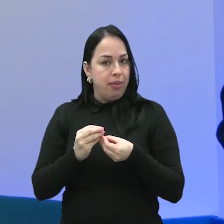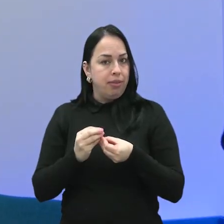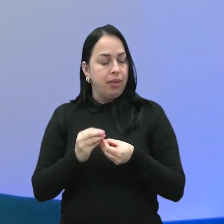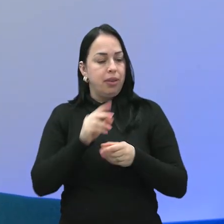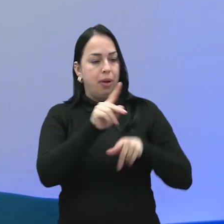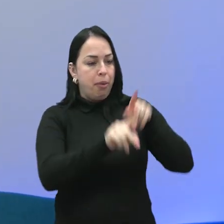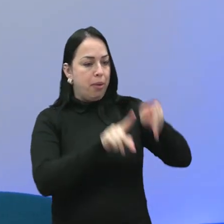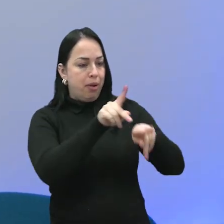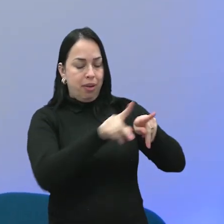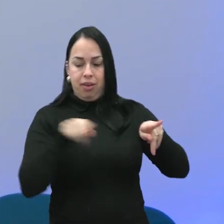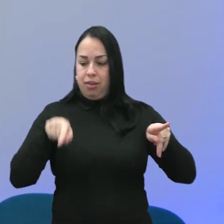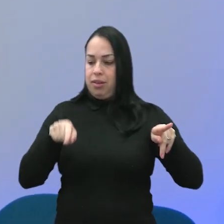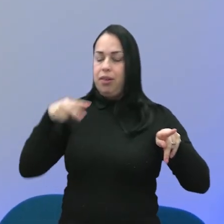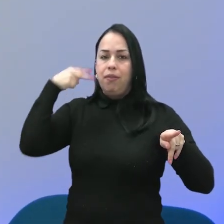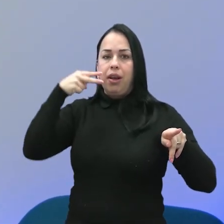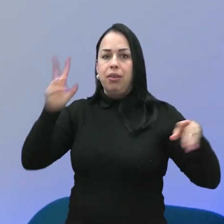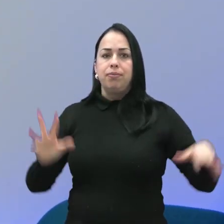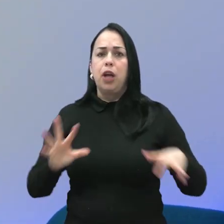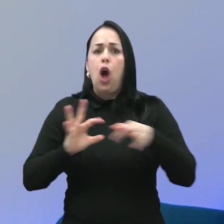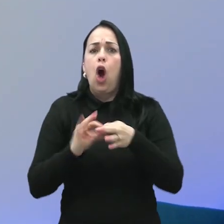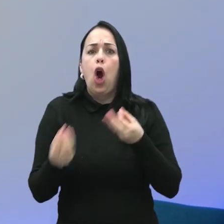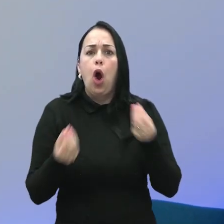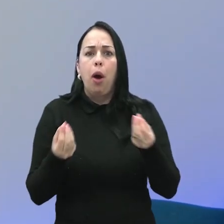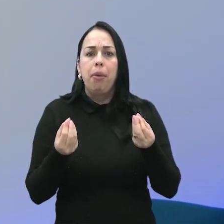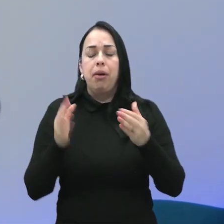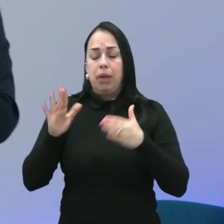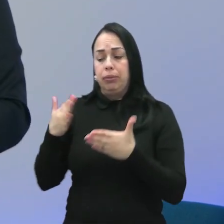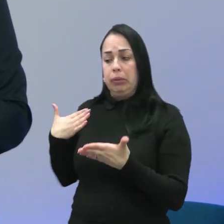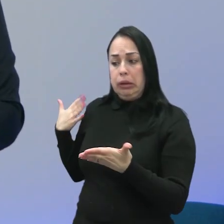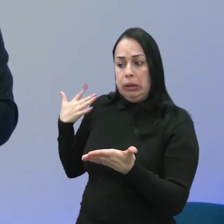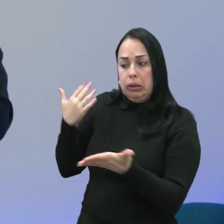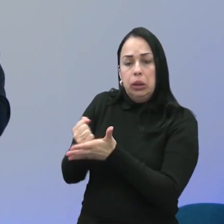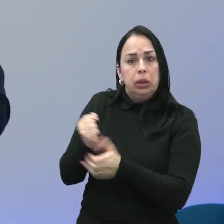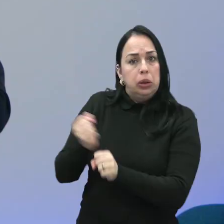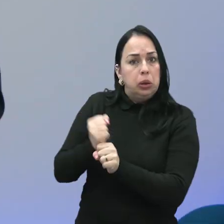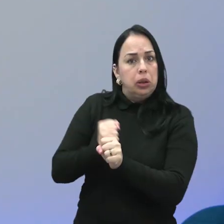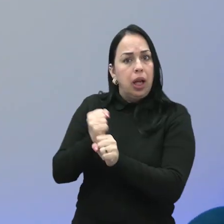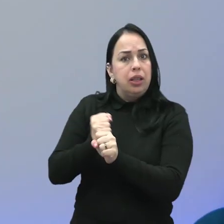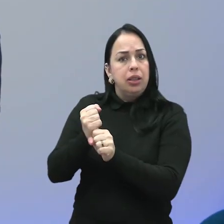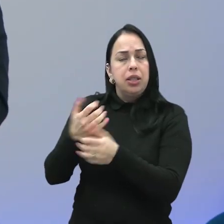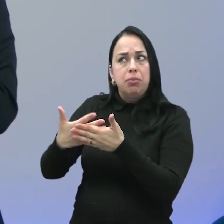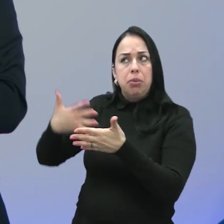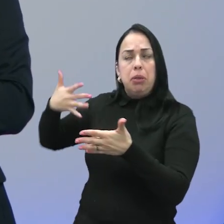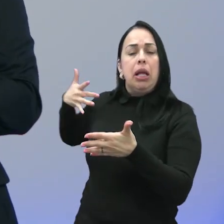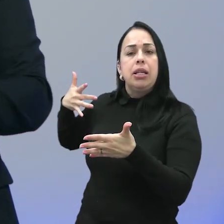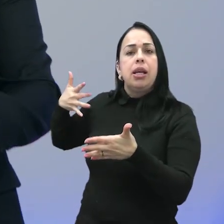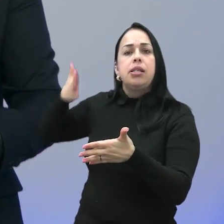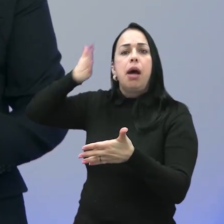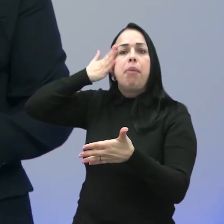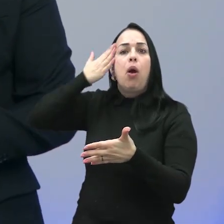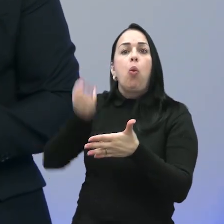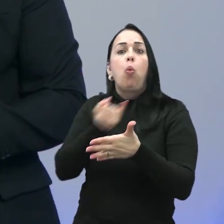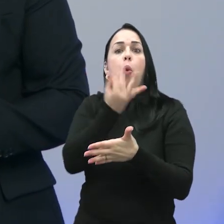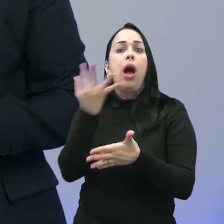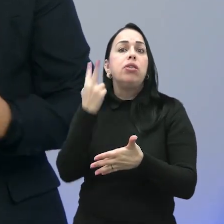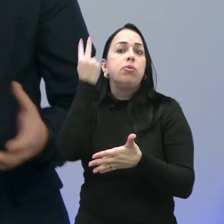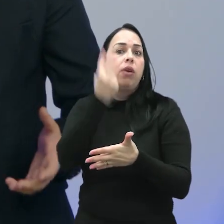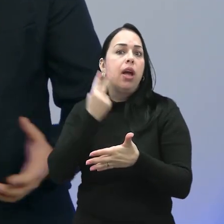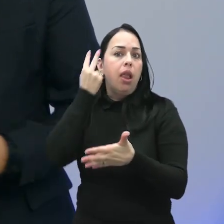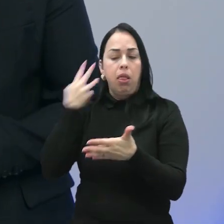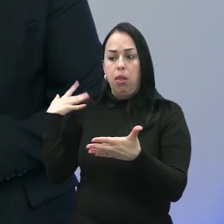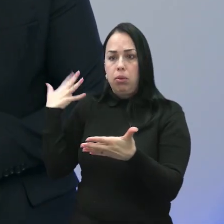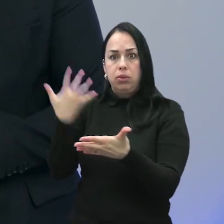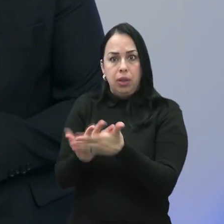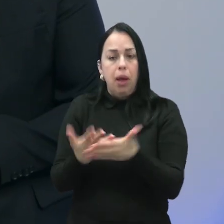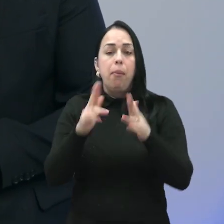entre população e parlamentares é com o passar dos anos, né, e olhar ali para o número de vereadores